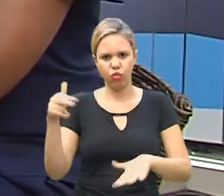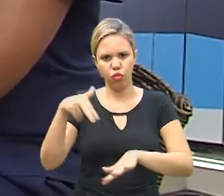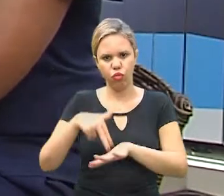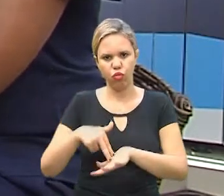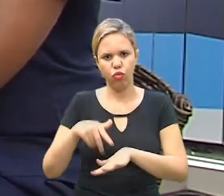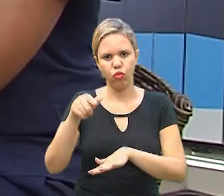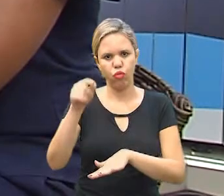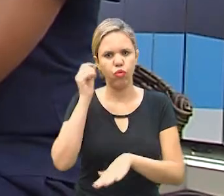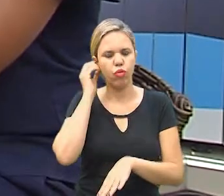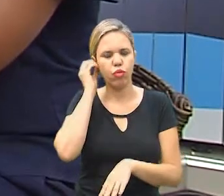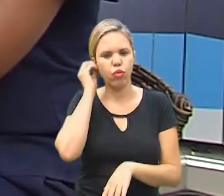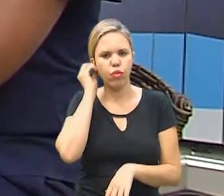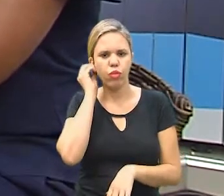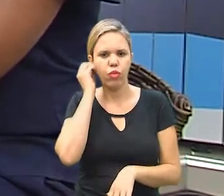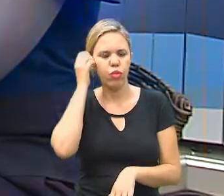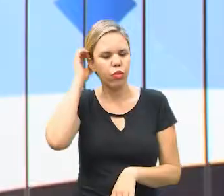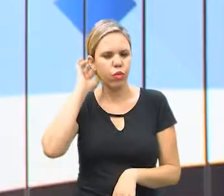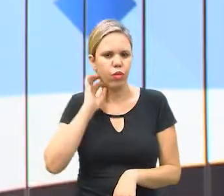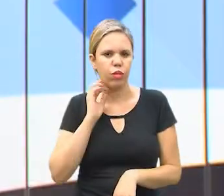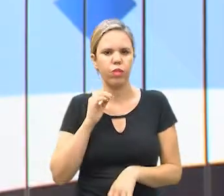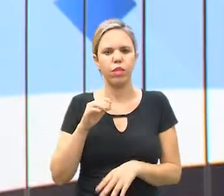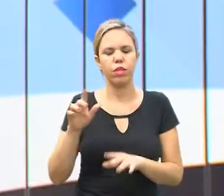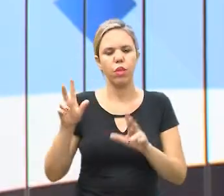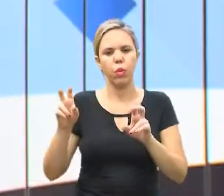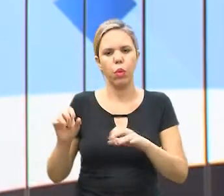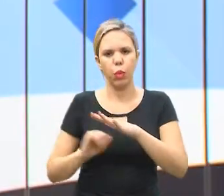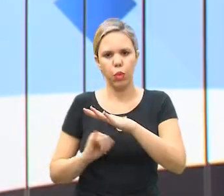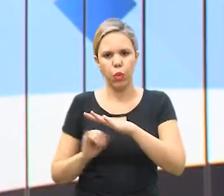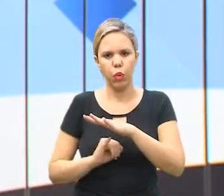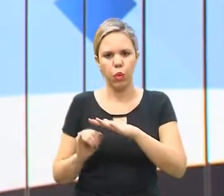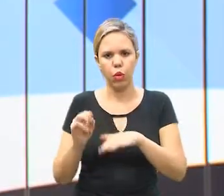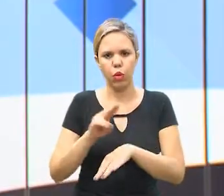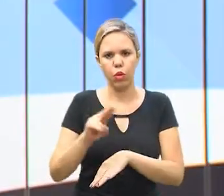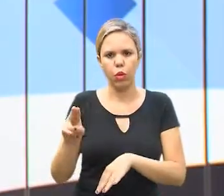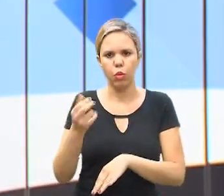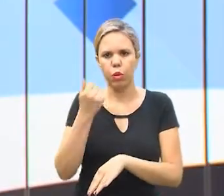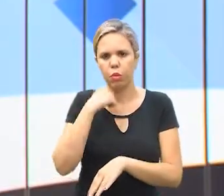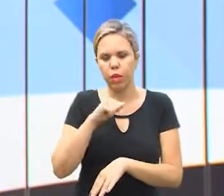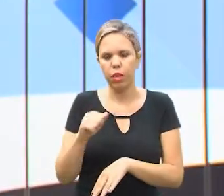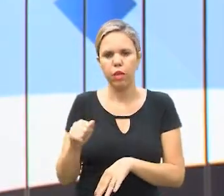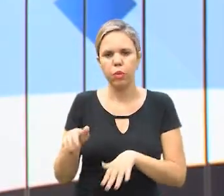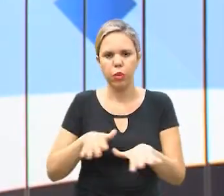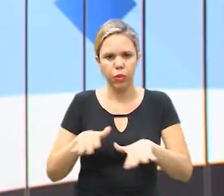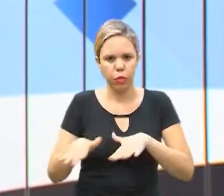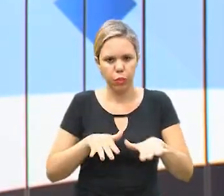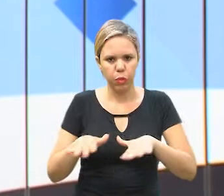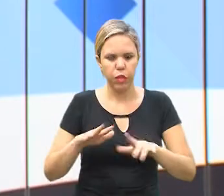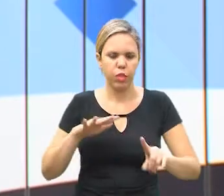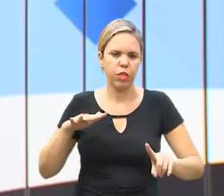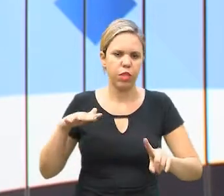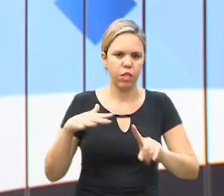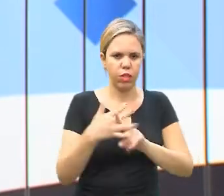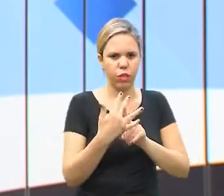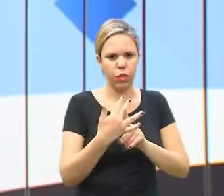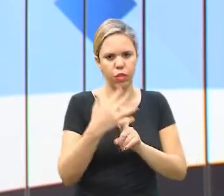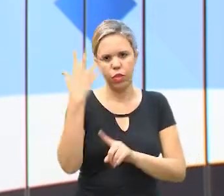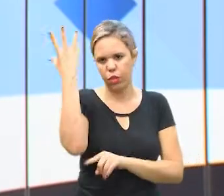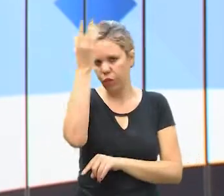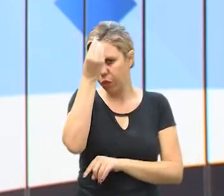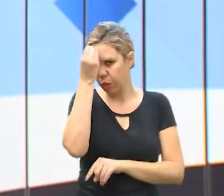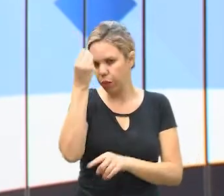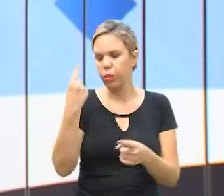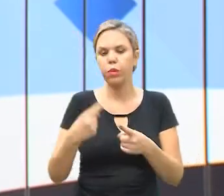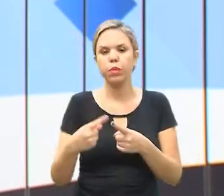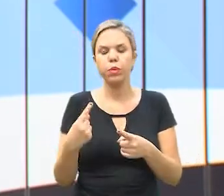aí na Mãe, né? A gente até chama de Mãe, Movimento Assistencial Espírita, mas eu ouvi muita gente chamando de Mãe,